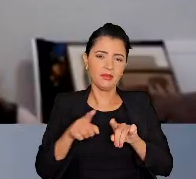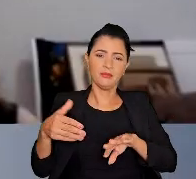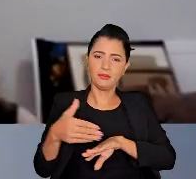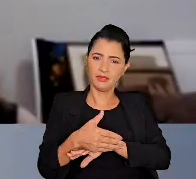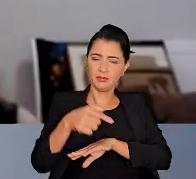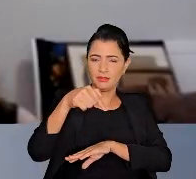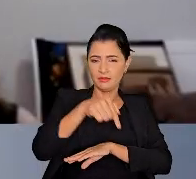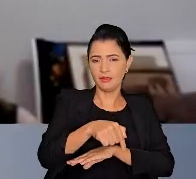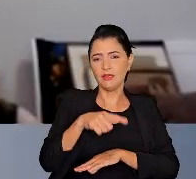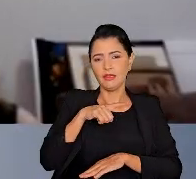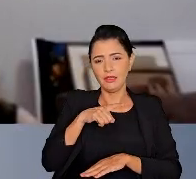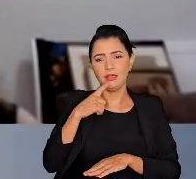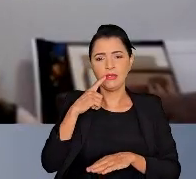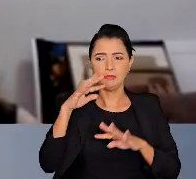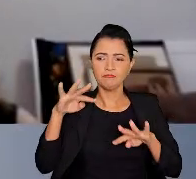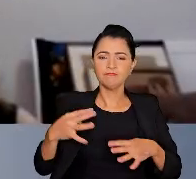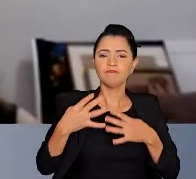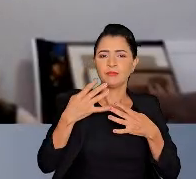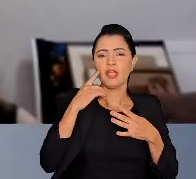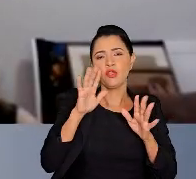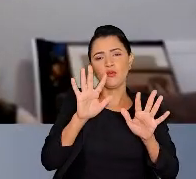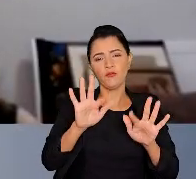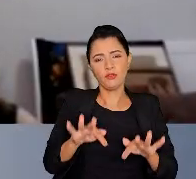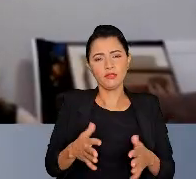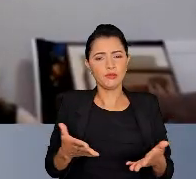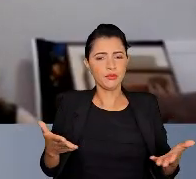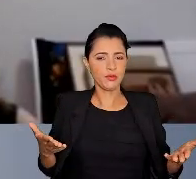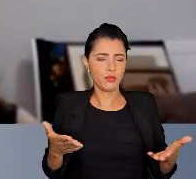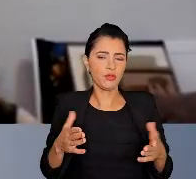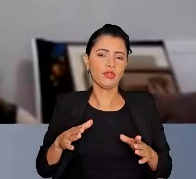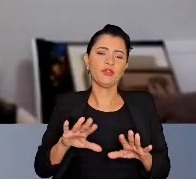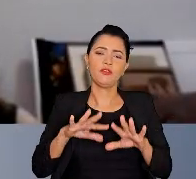participação e a audiência, eu encerro por hoje esse nosso